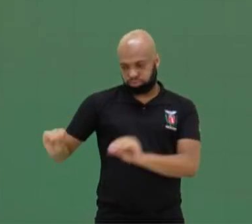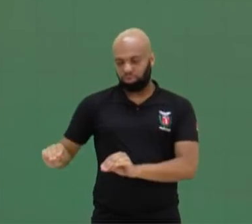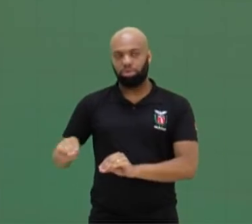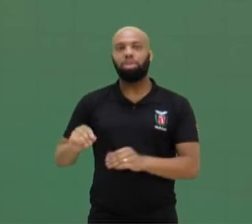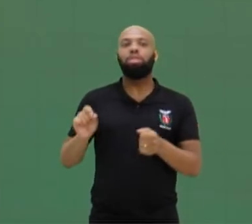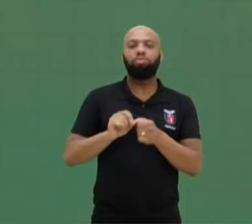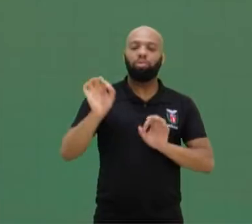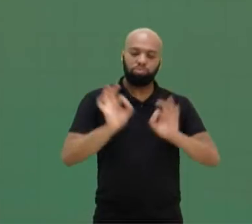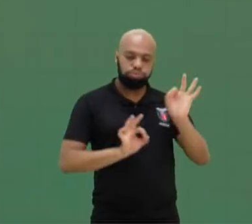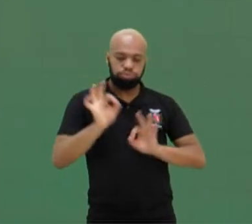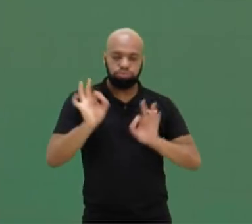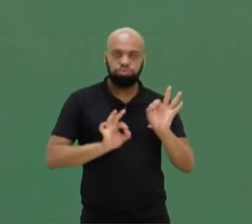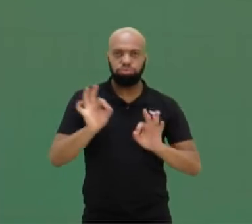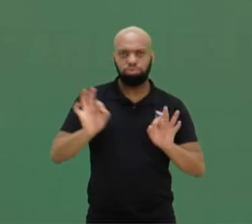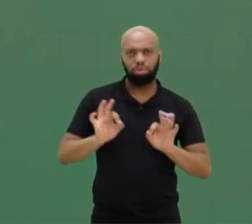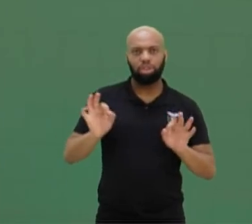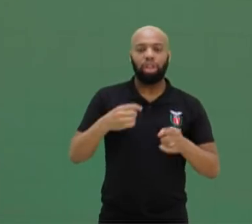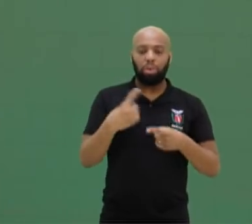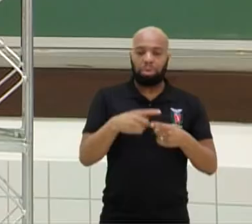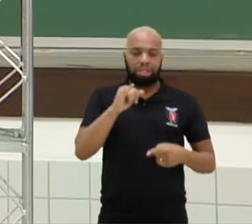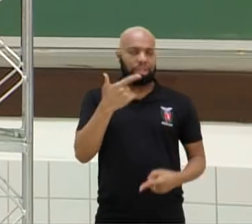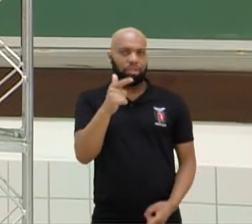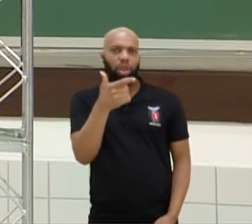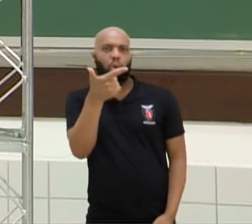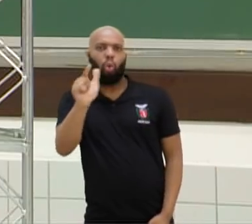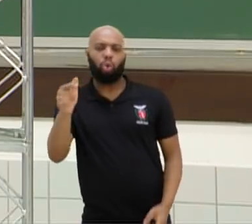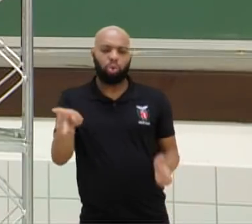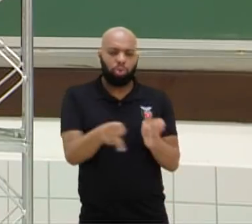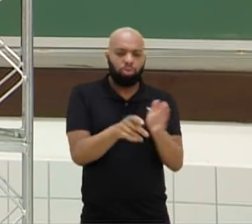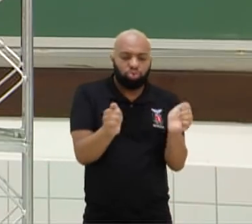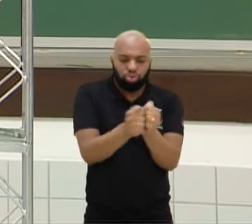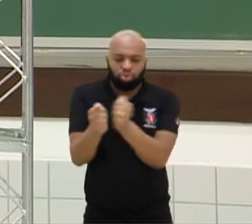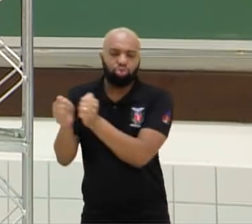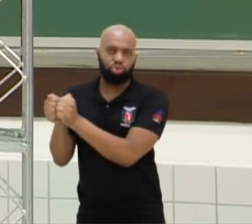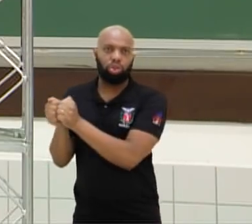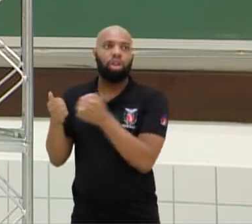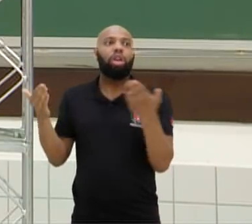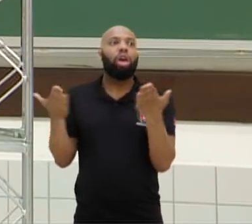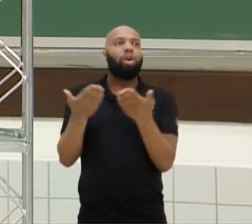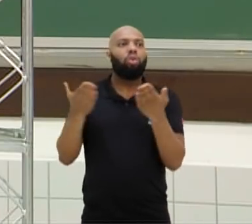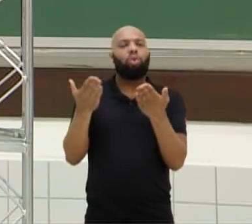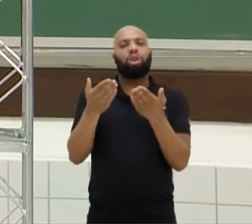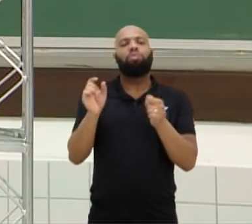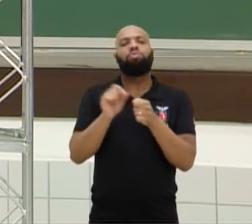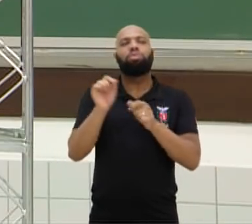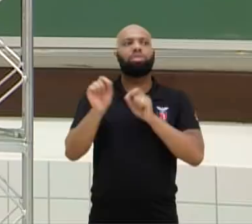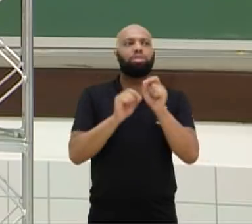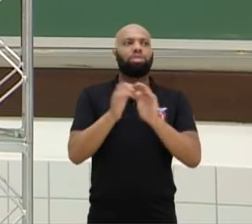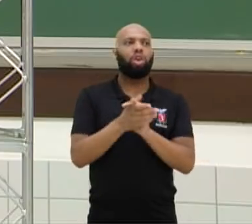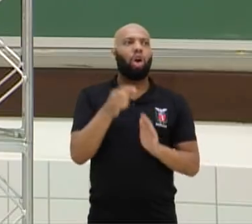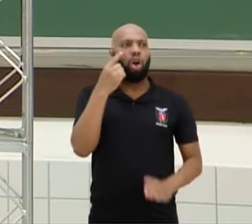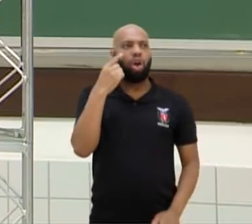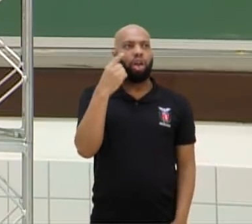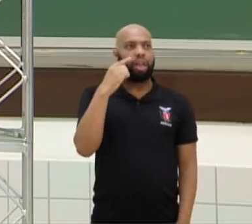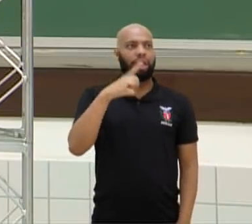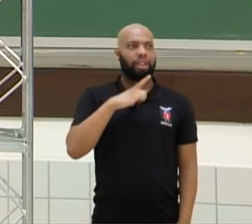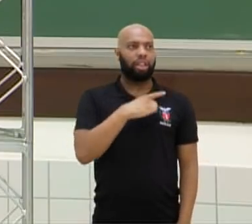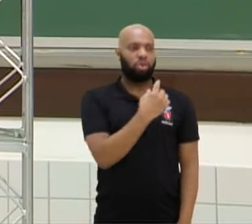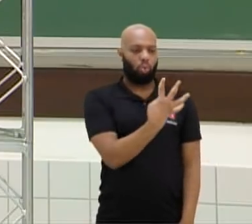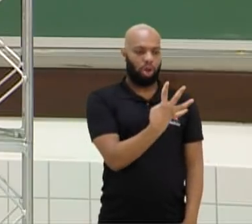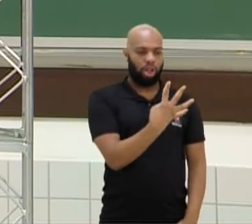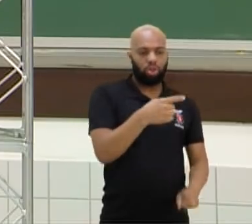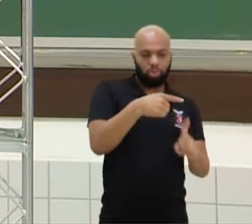2x, 2y, isso não tem outros termos para que eu possa associar, são os mesmos. Agora aqui, ó, 4 mais